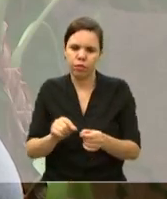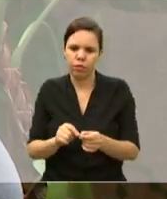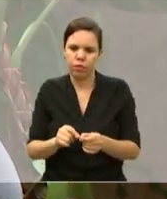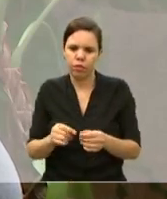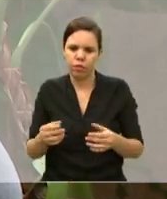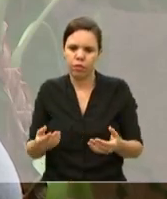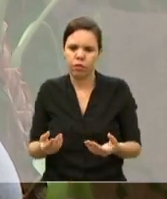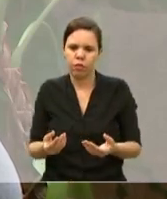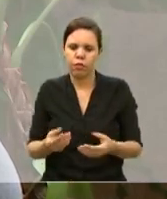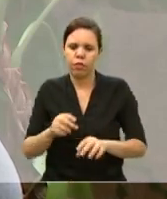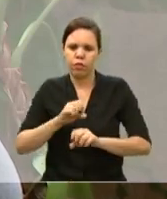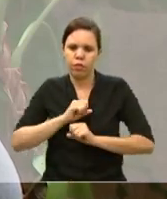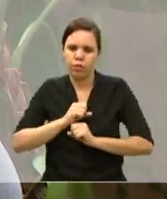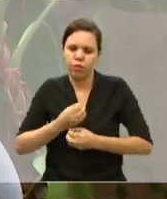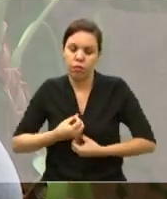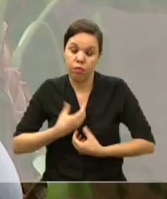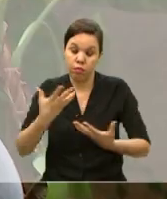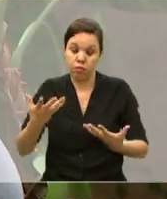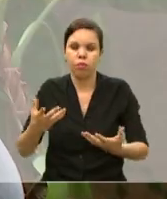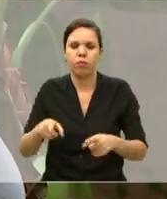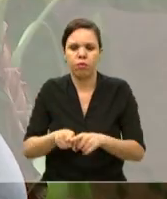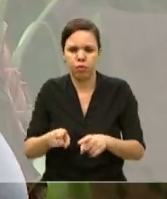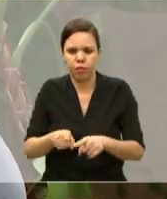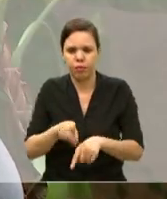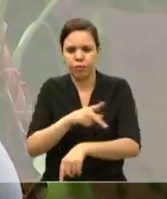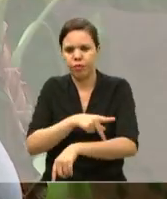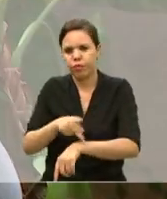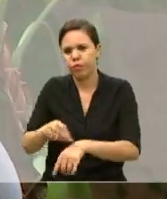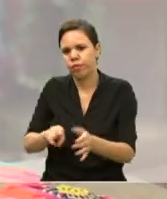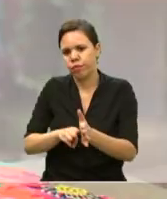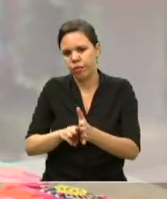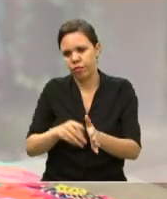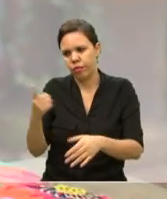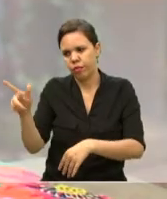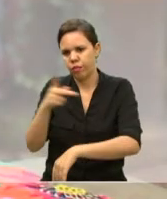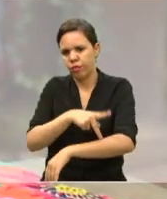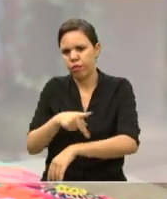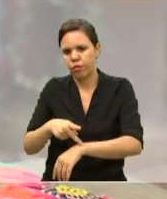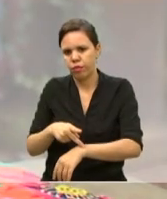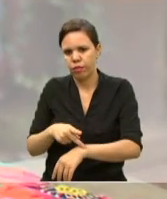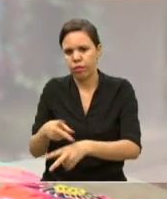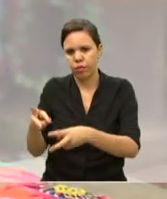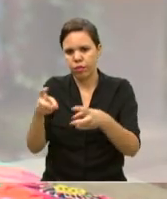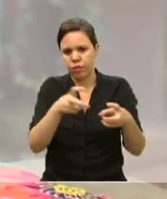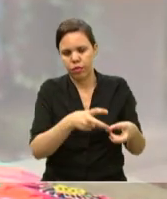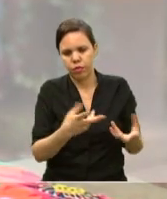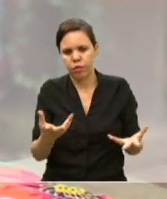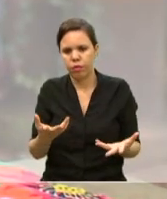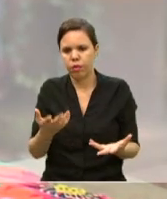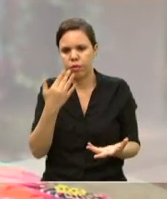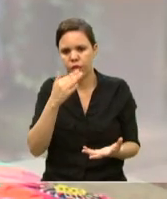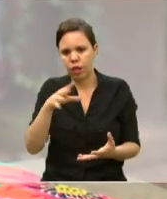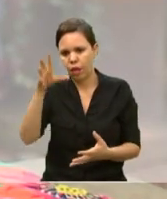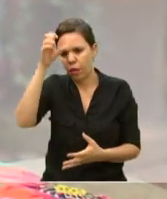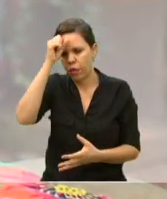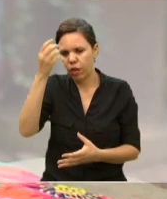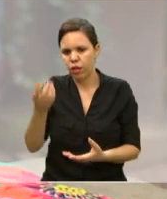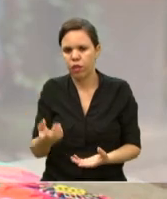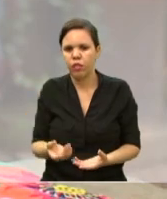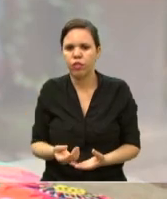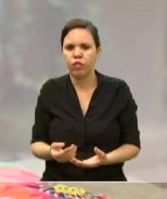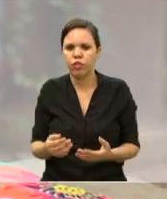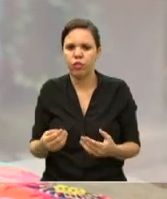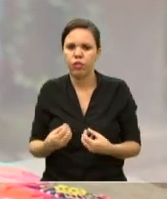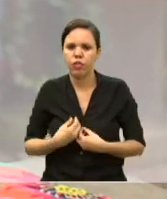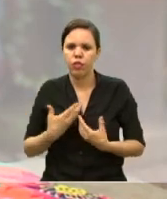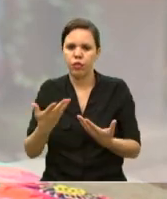dentro para fora. Em outras metodologias, outras pedagogias, a gente vê a criança aprendendo de fora para dentro. Ela tem uma pessoa lá